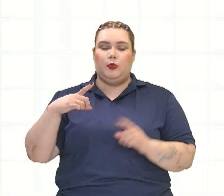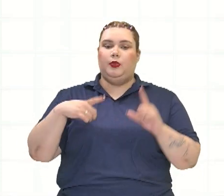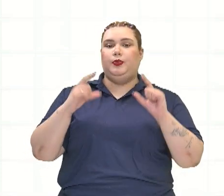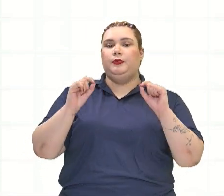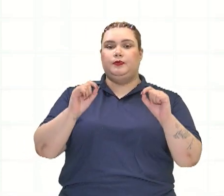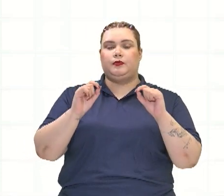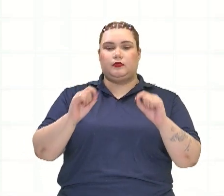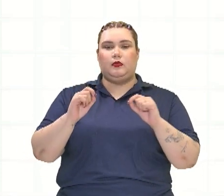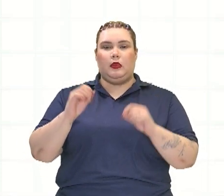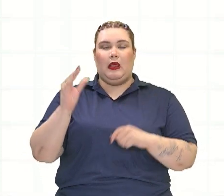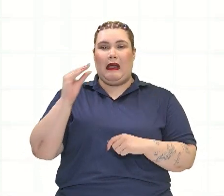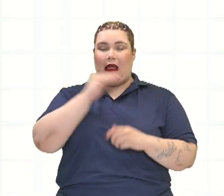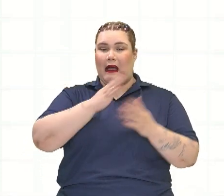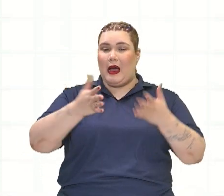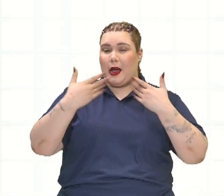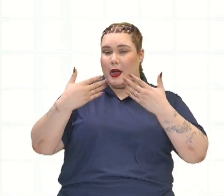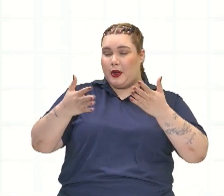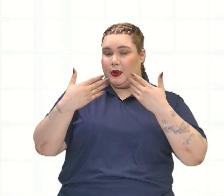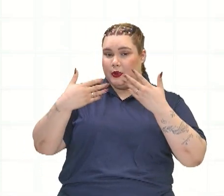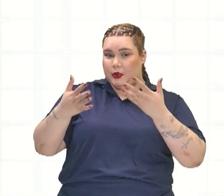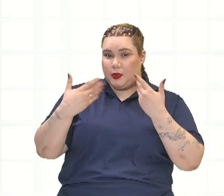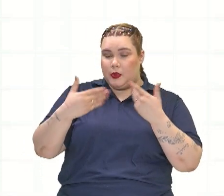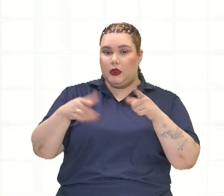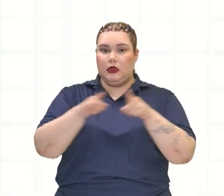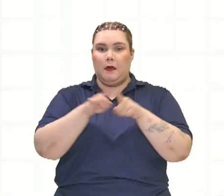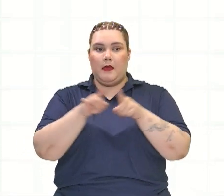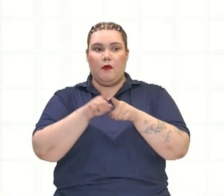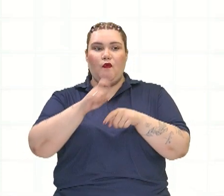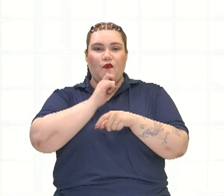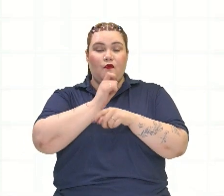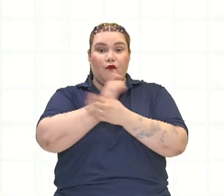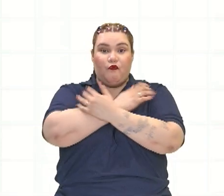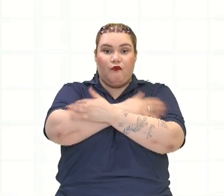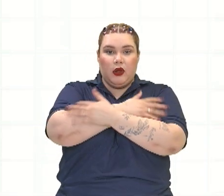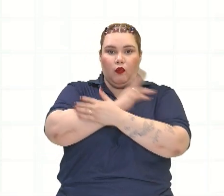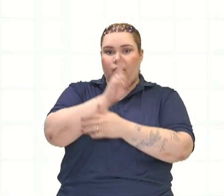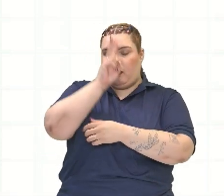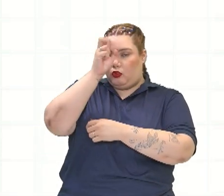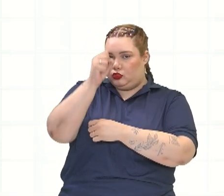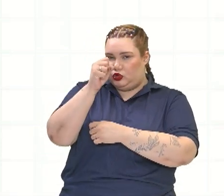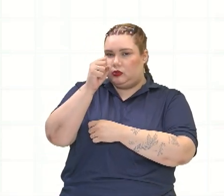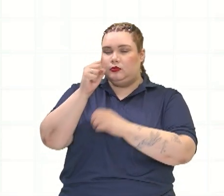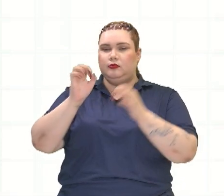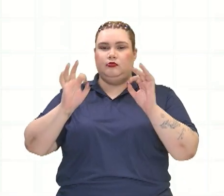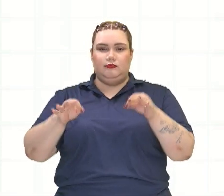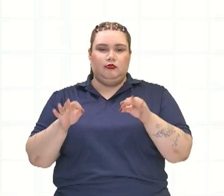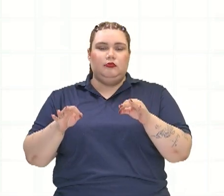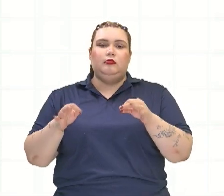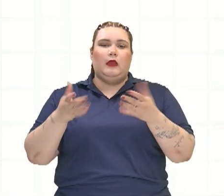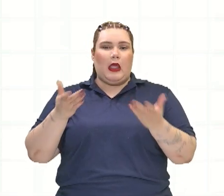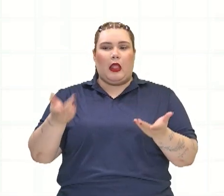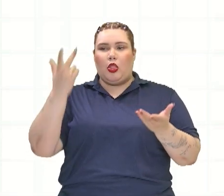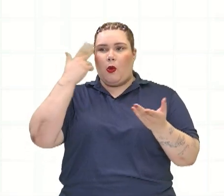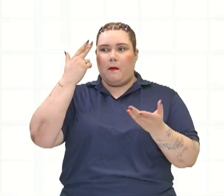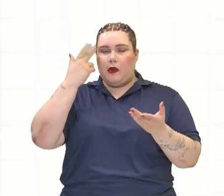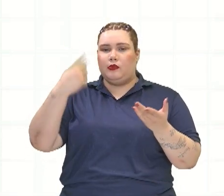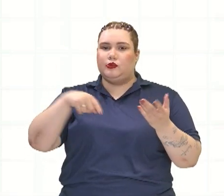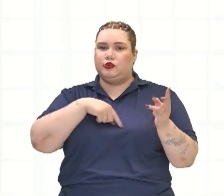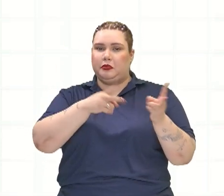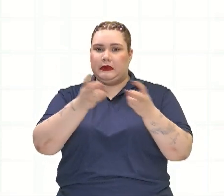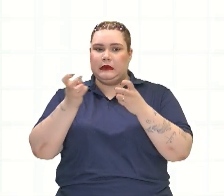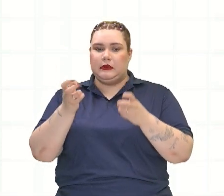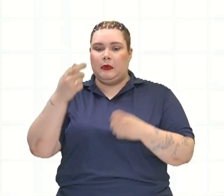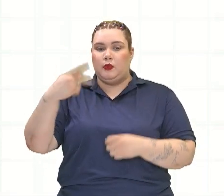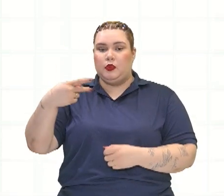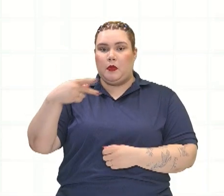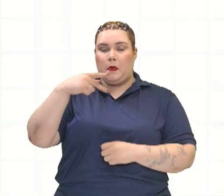aquele calor intenso e o inverno intenso, né? Que é muito comum a gente observar isso no sul do